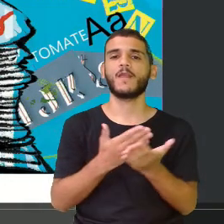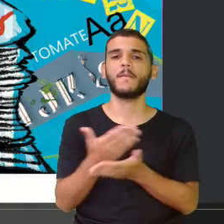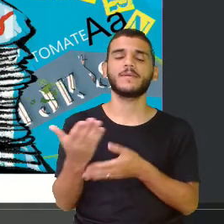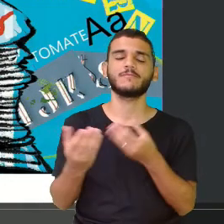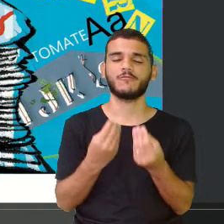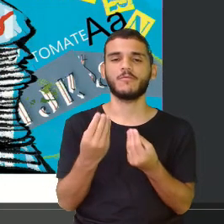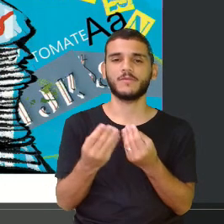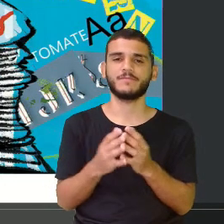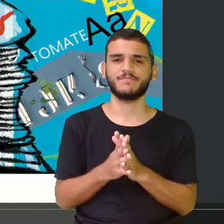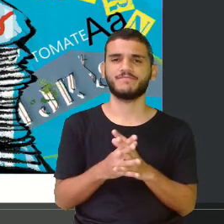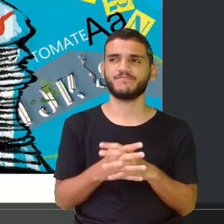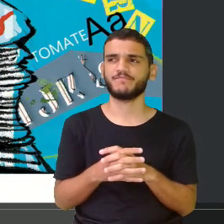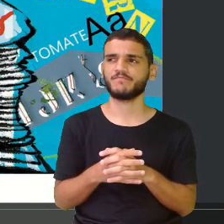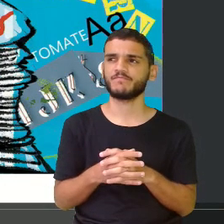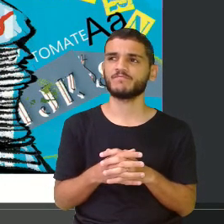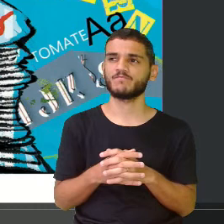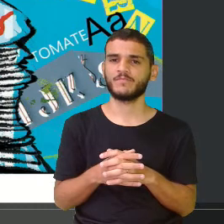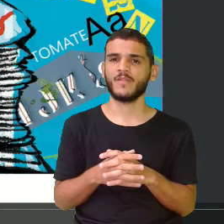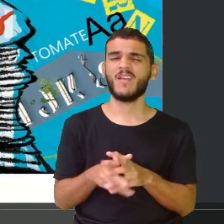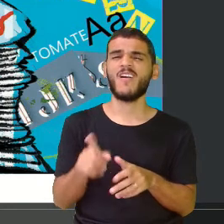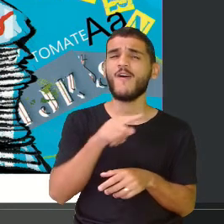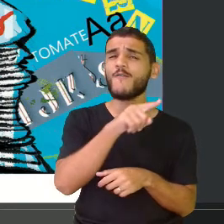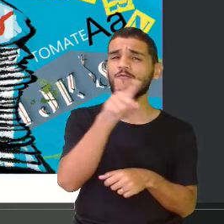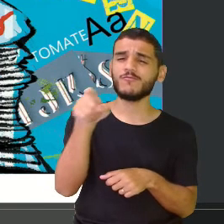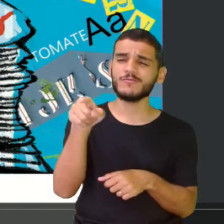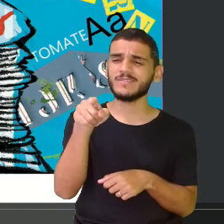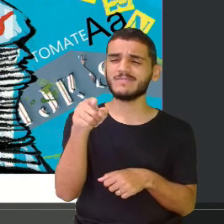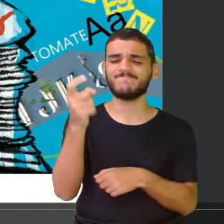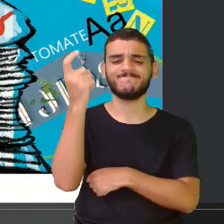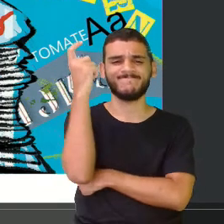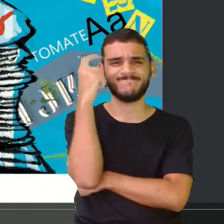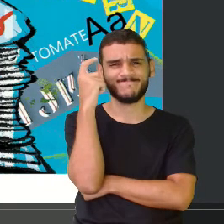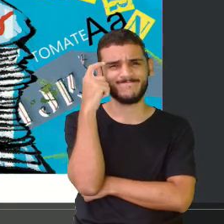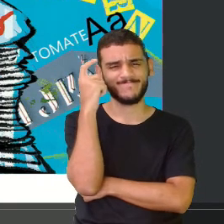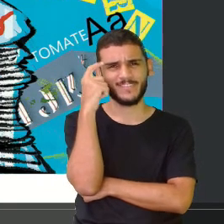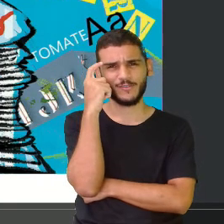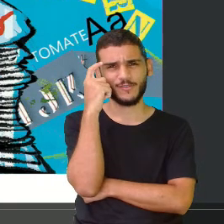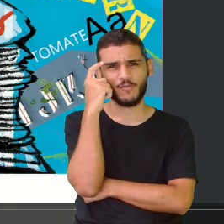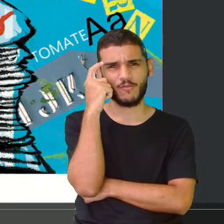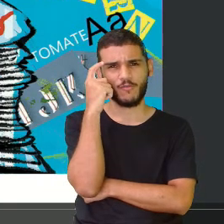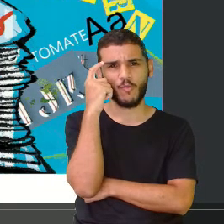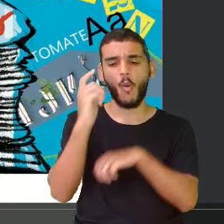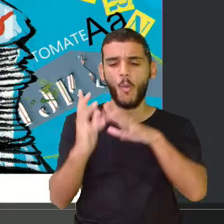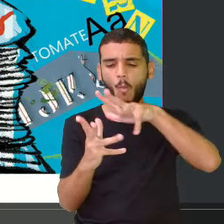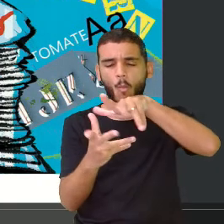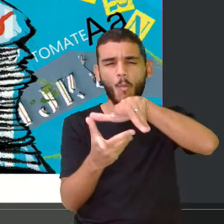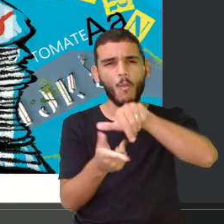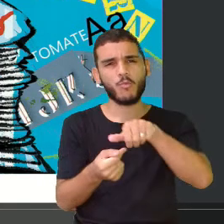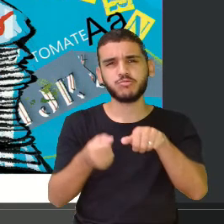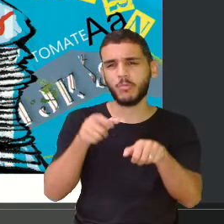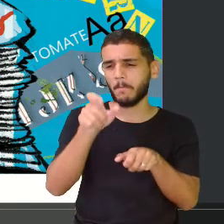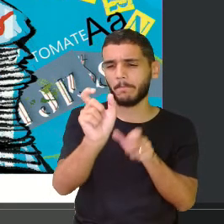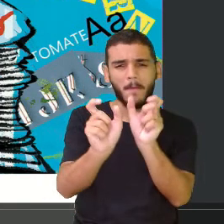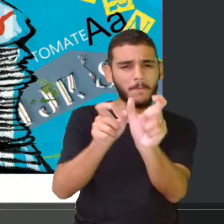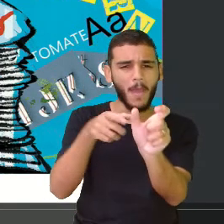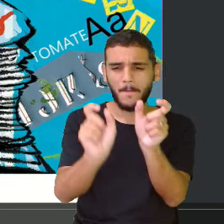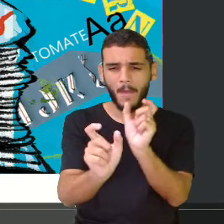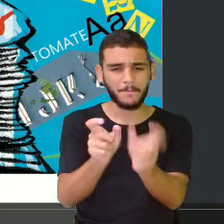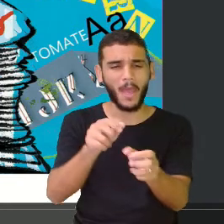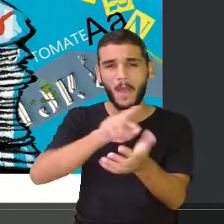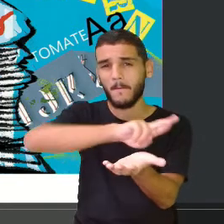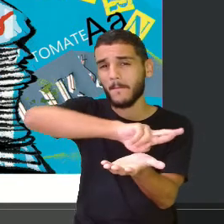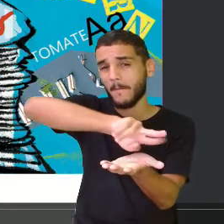aí. Você já reparou que existem muitas palavras no mundo, mas muitas palavras